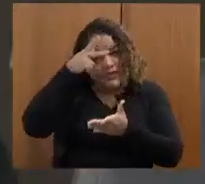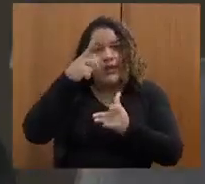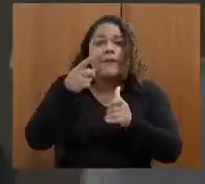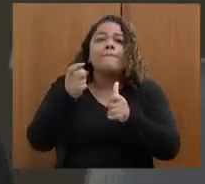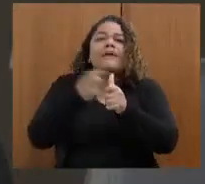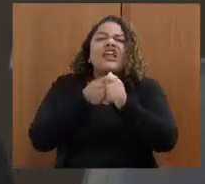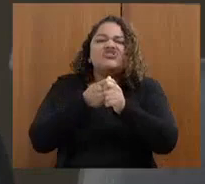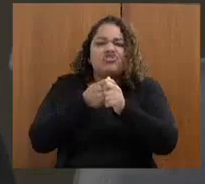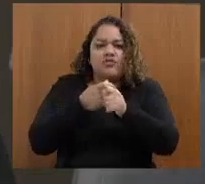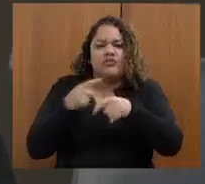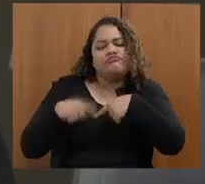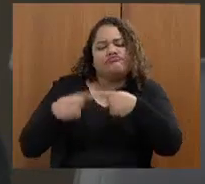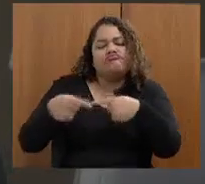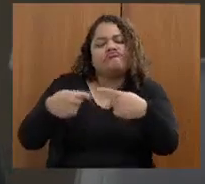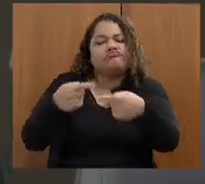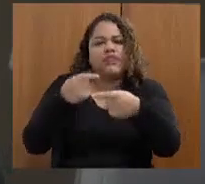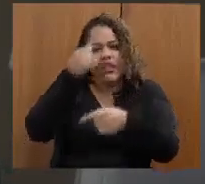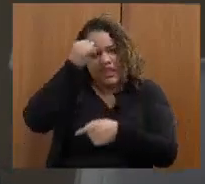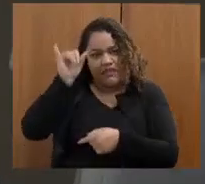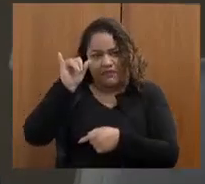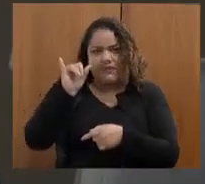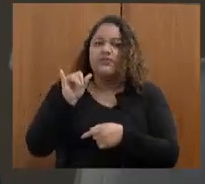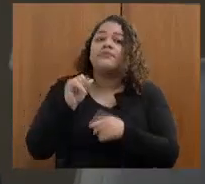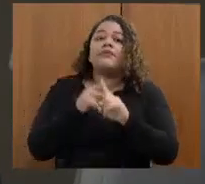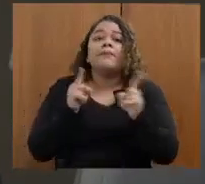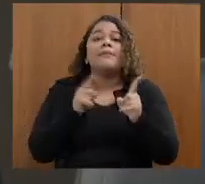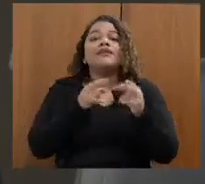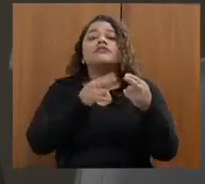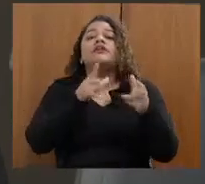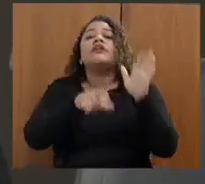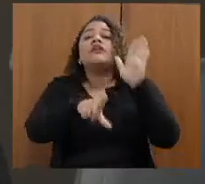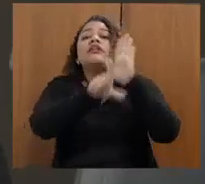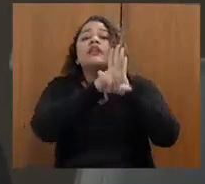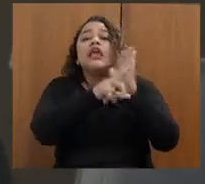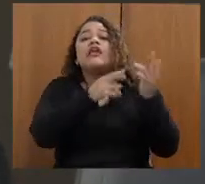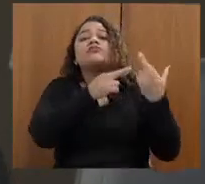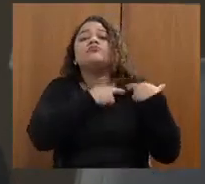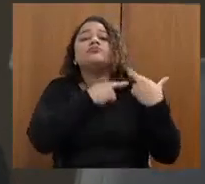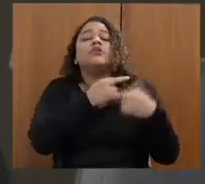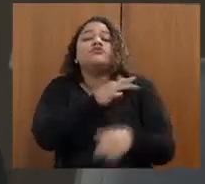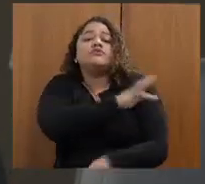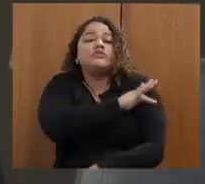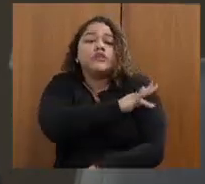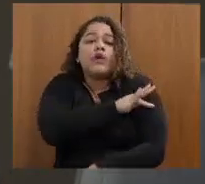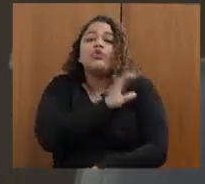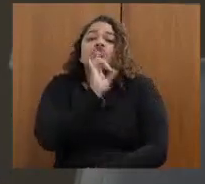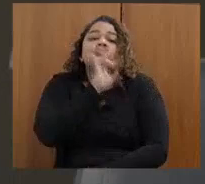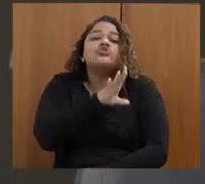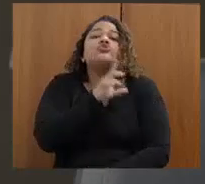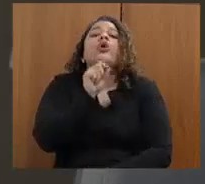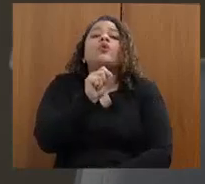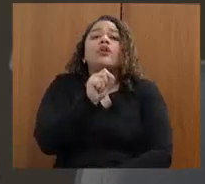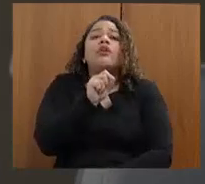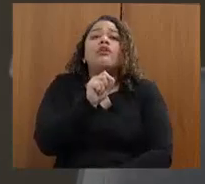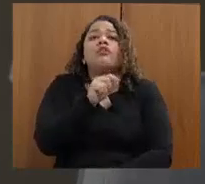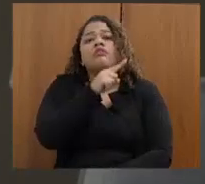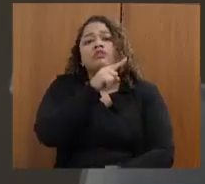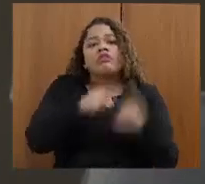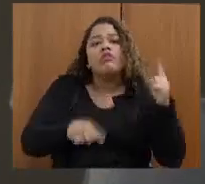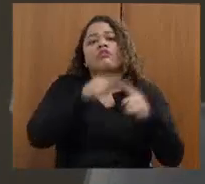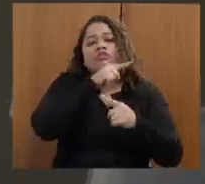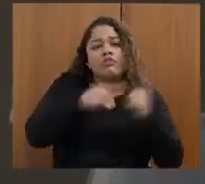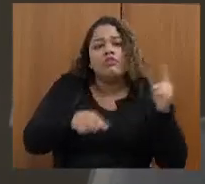de responsabilidade fiscal ela só serve para não permitir o reajuste dos trabalhadores das